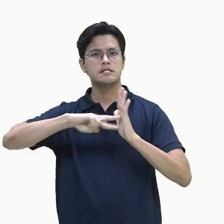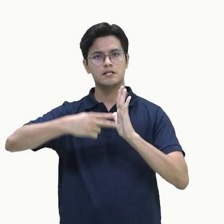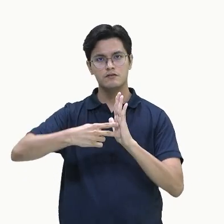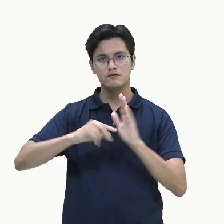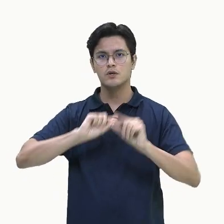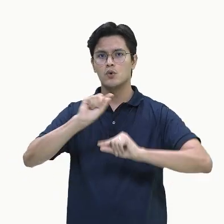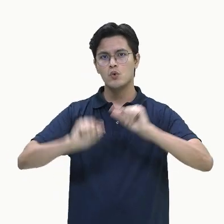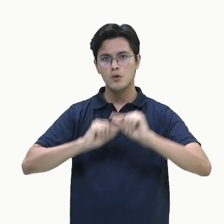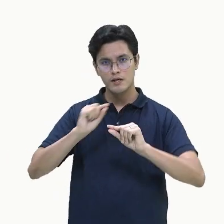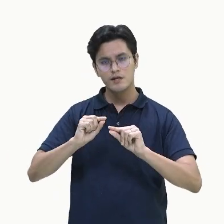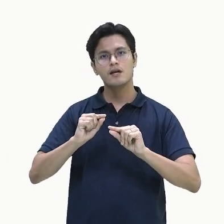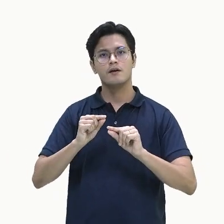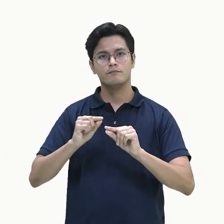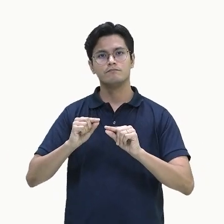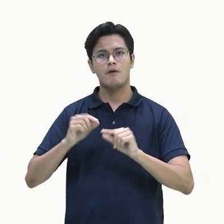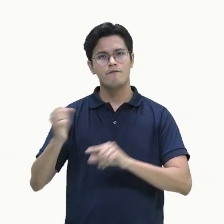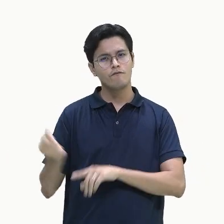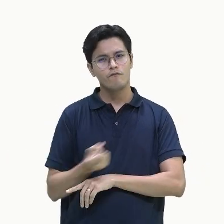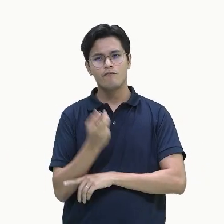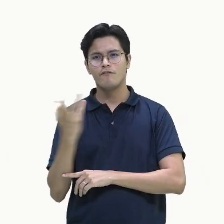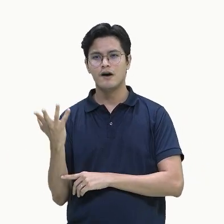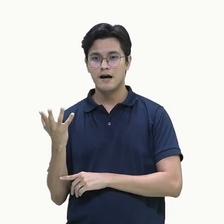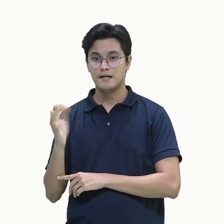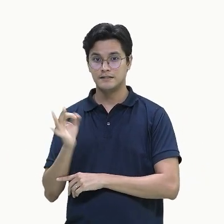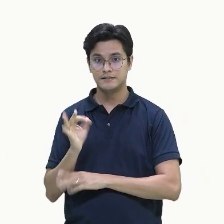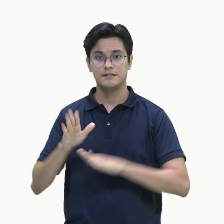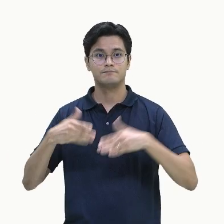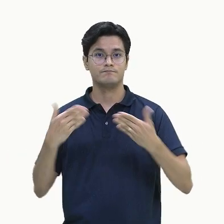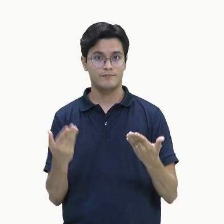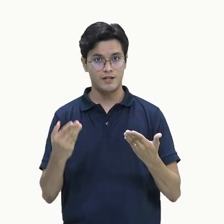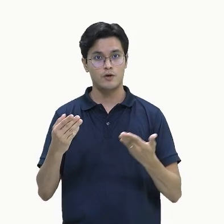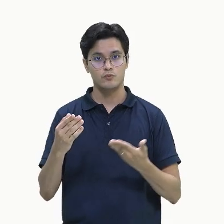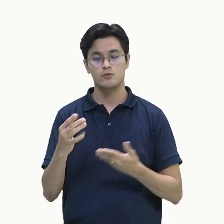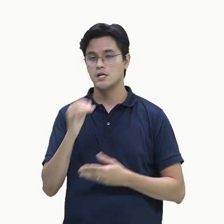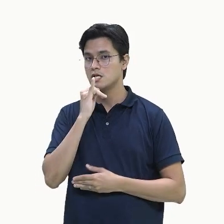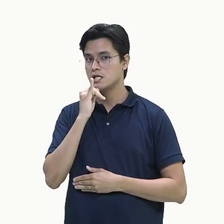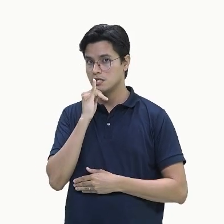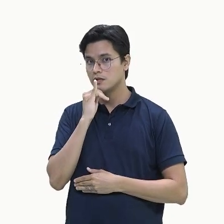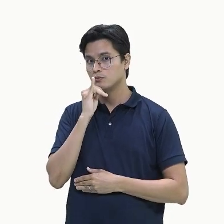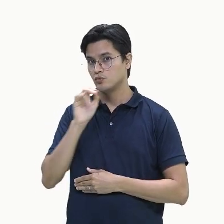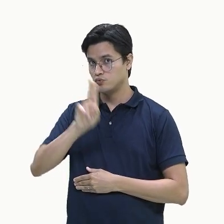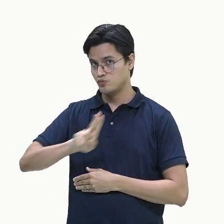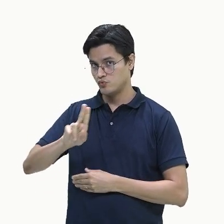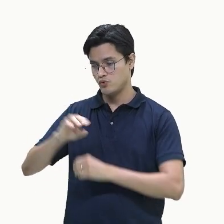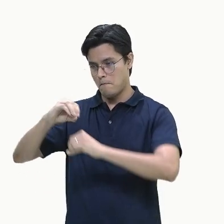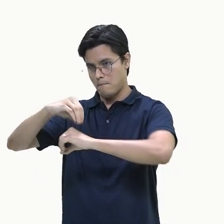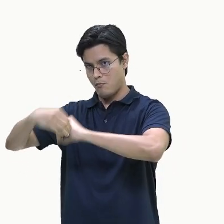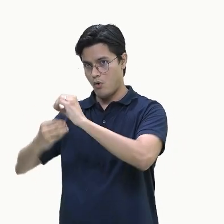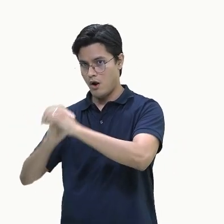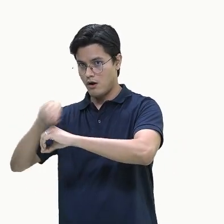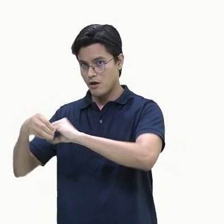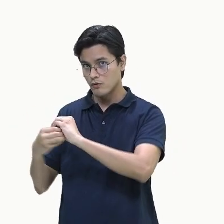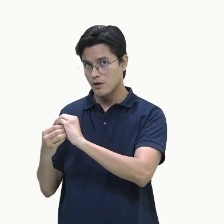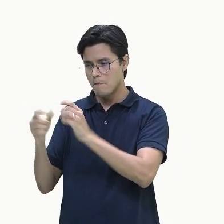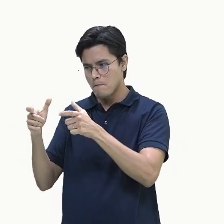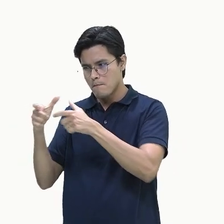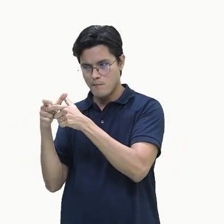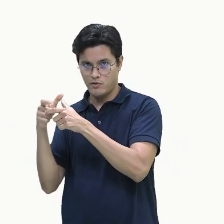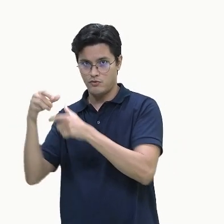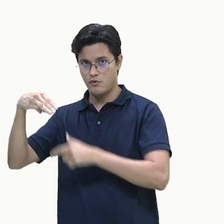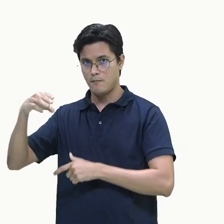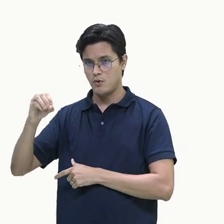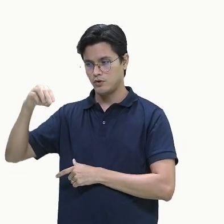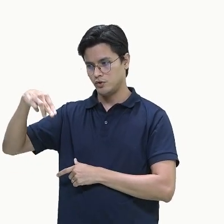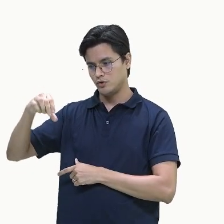muitas partes. Então eu pego um monômero e vou juntar com outro monômero e com